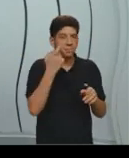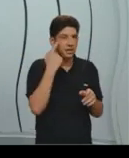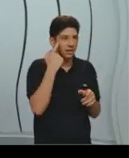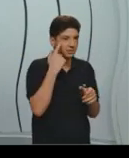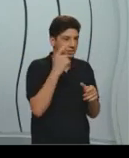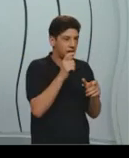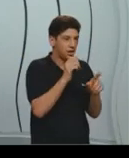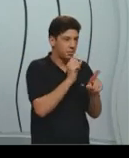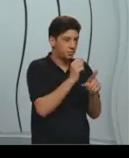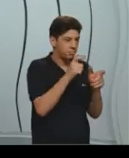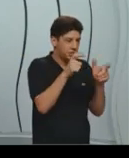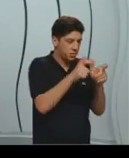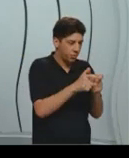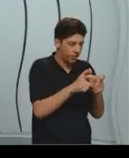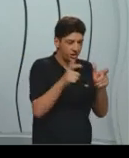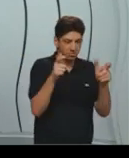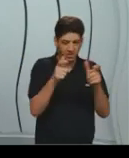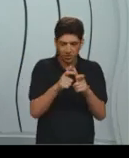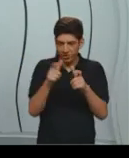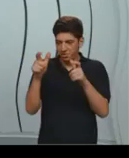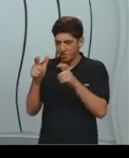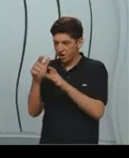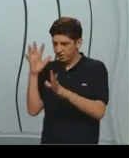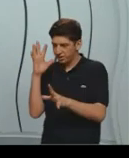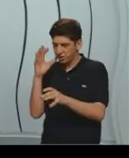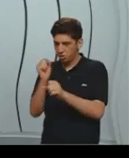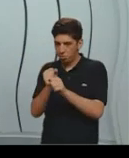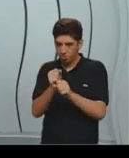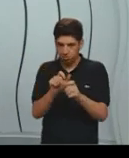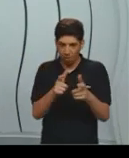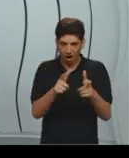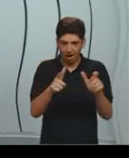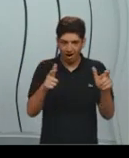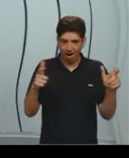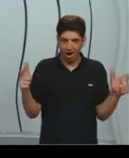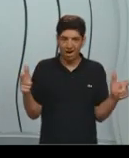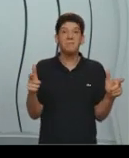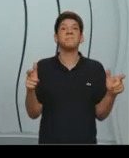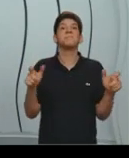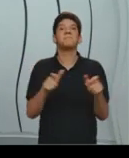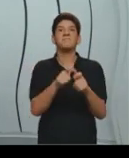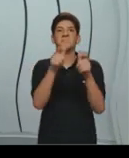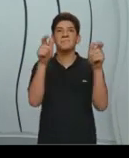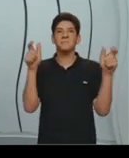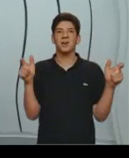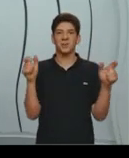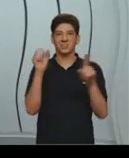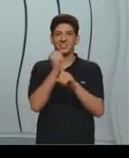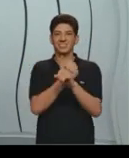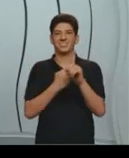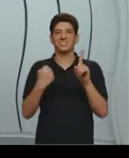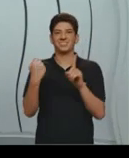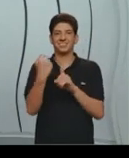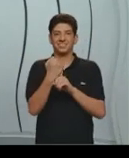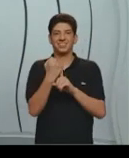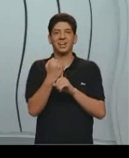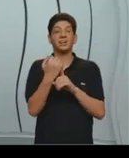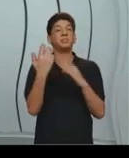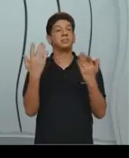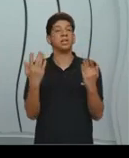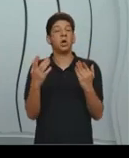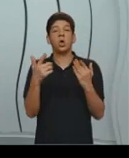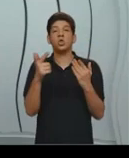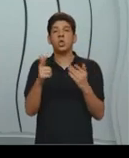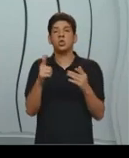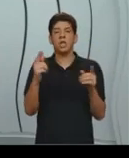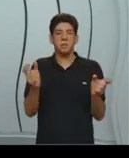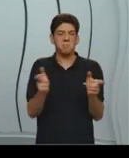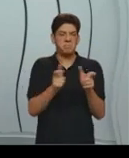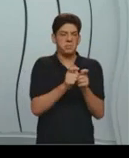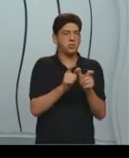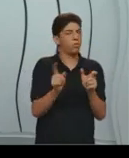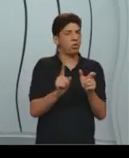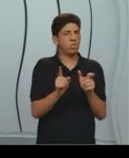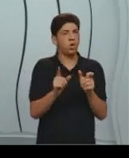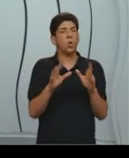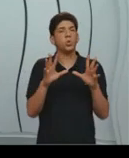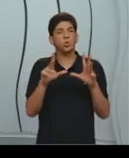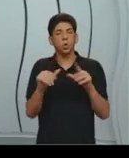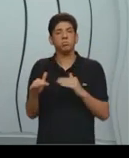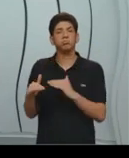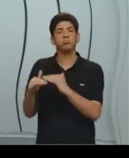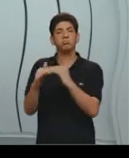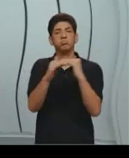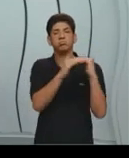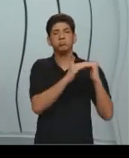maioria. Porque não existe uma maioria social nesse sentido, a gente faz parte de várias diversidades e isso é importante, a gente